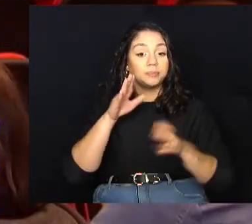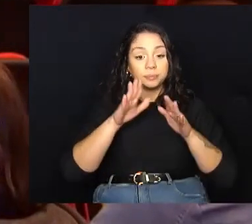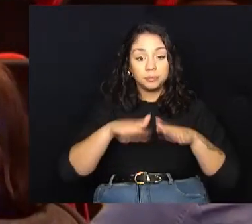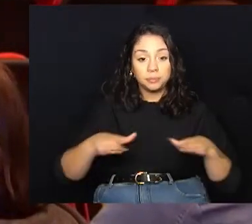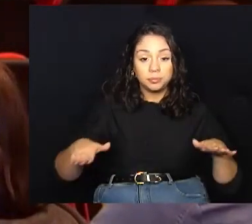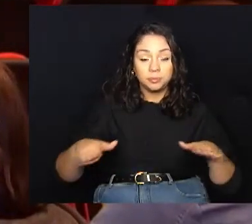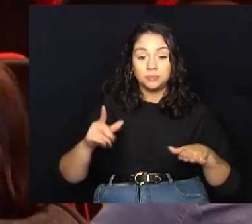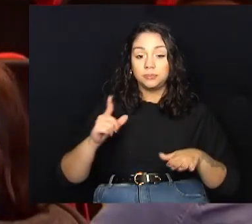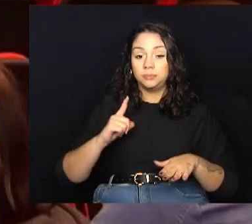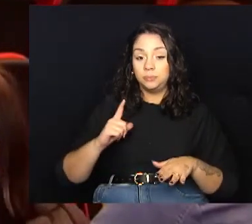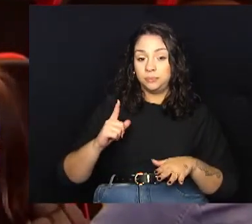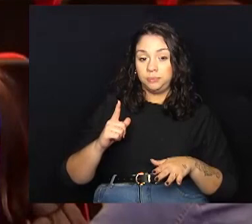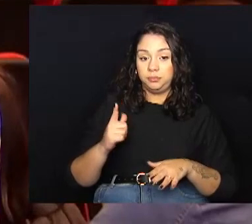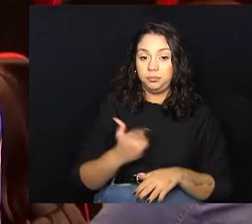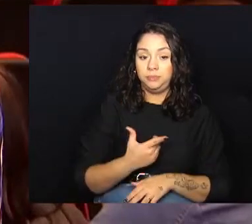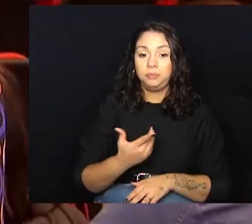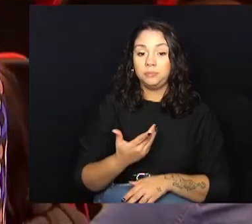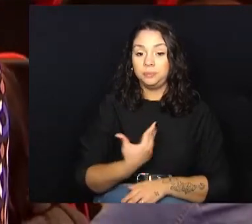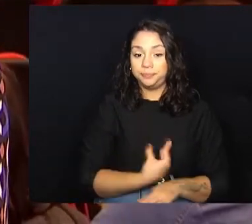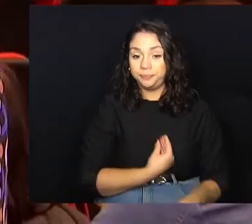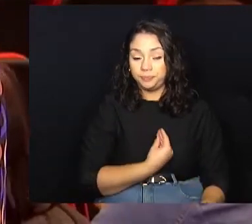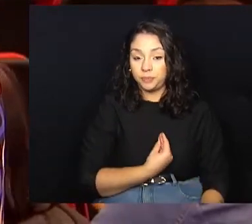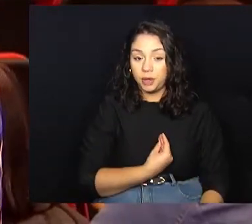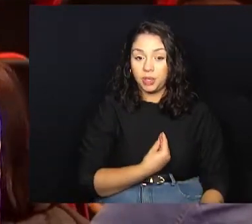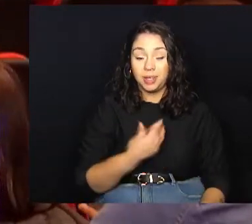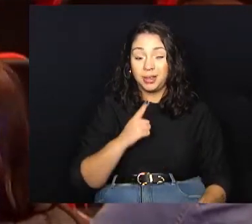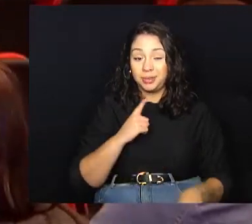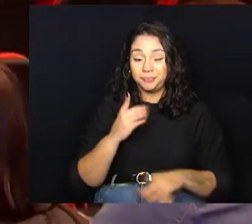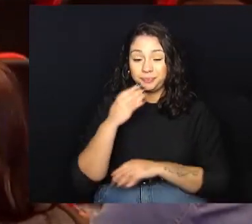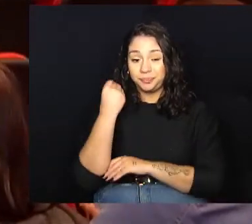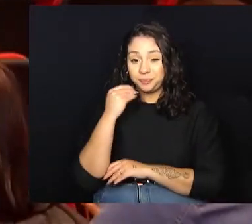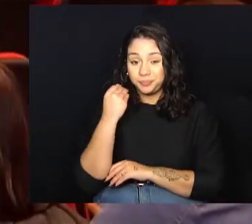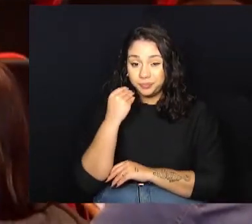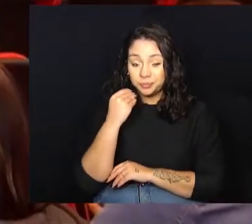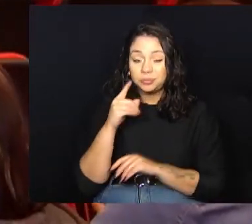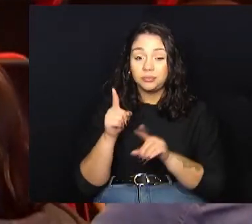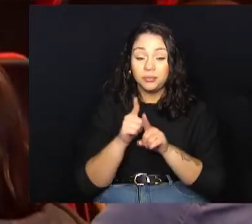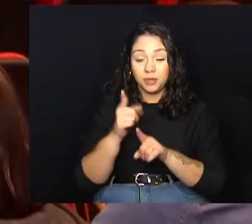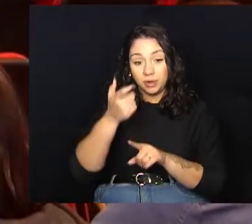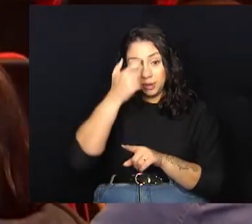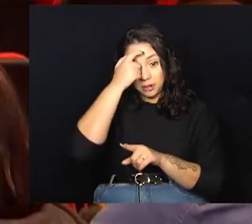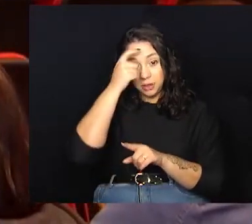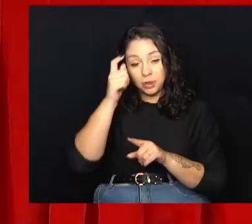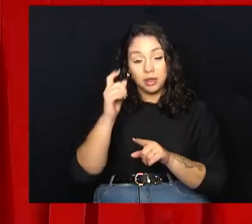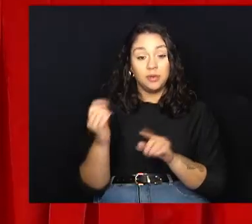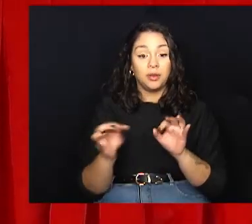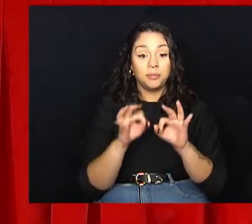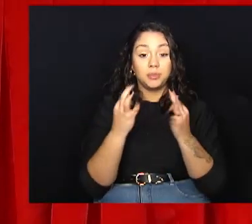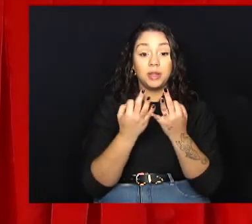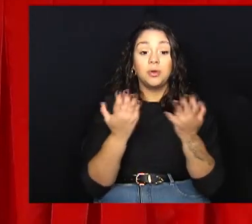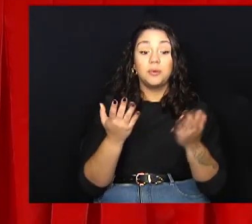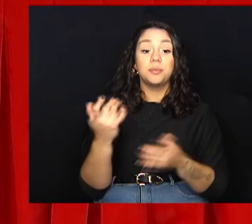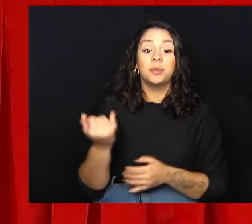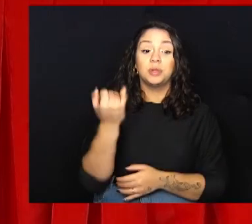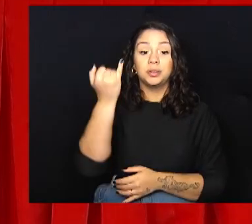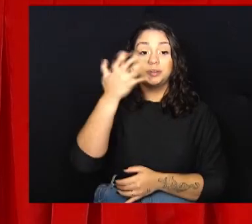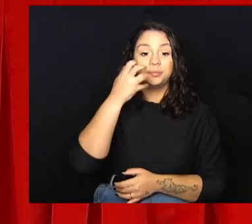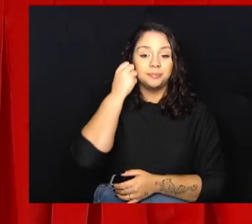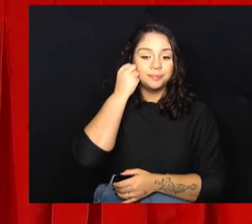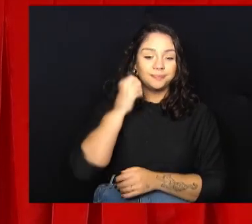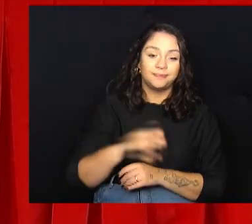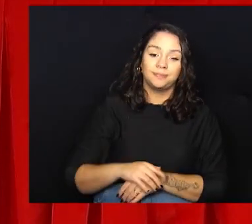que estão em estado de vulnerabilidade e também sensibilizar as famílias da importância do acolhimento o momento de